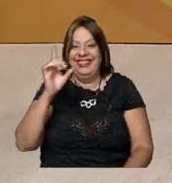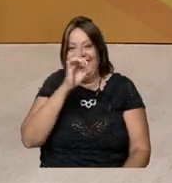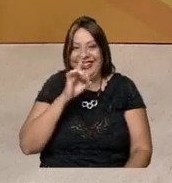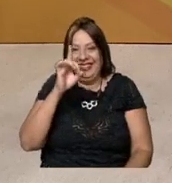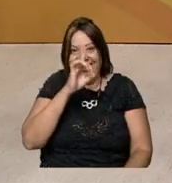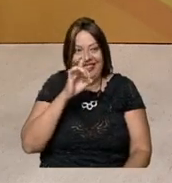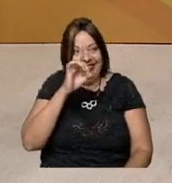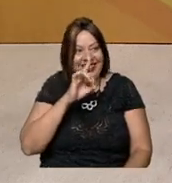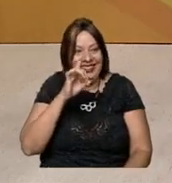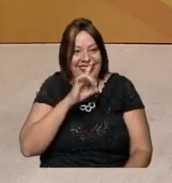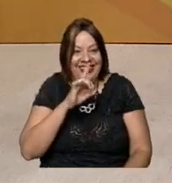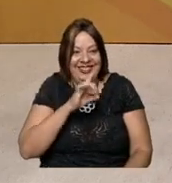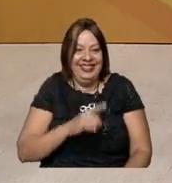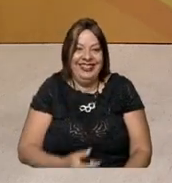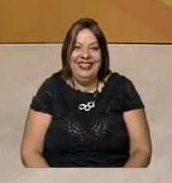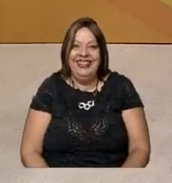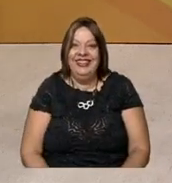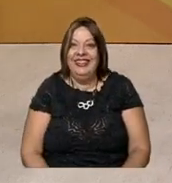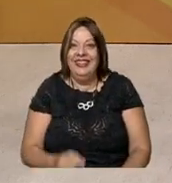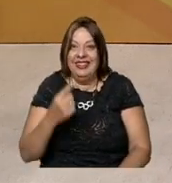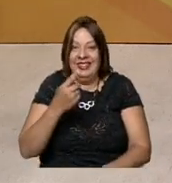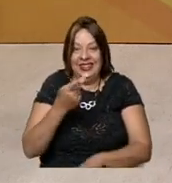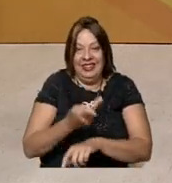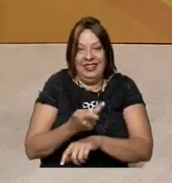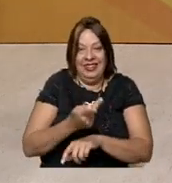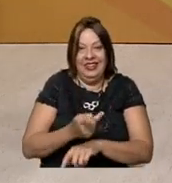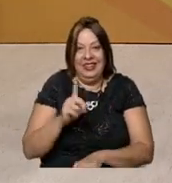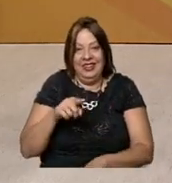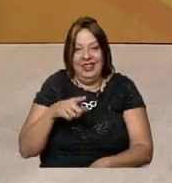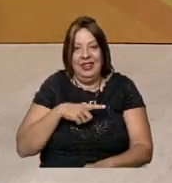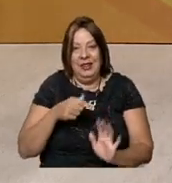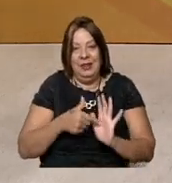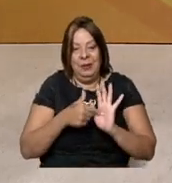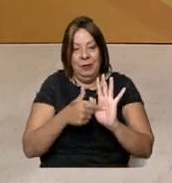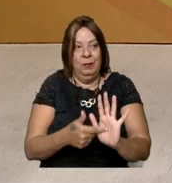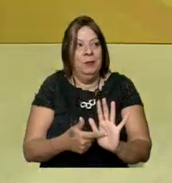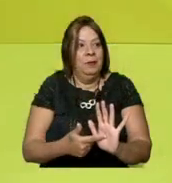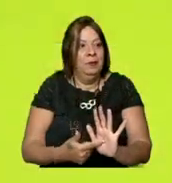nosso primeiro prêmio. Primeiro prêmio, vinheta na tela, vambora.